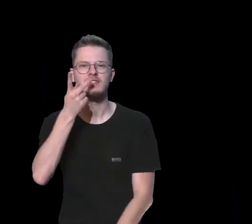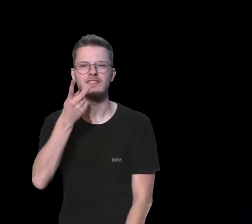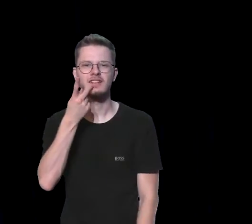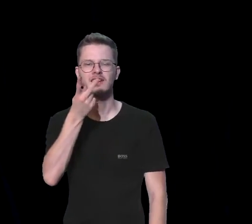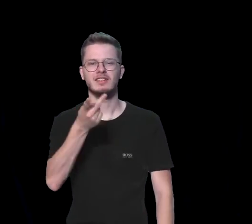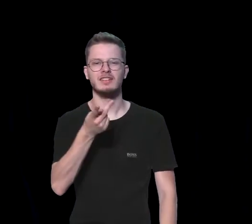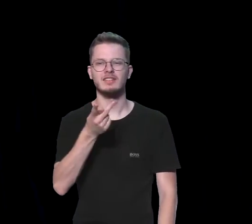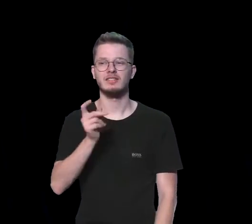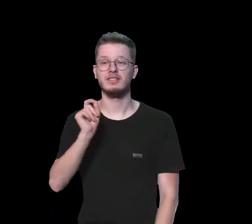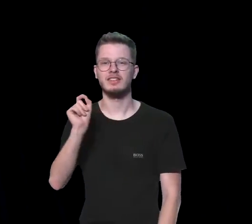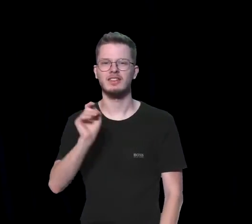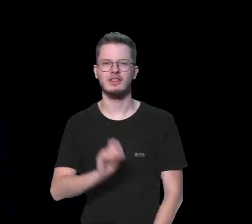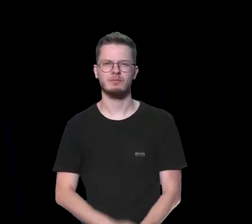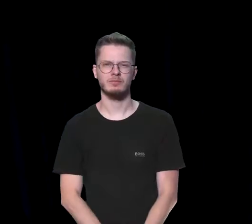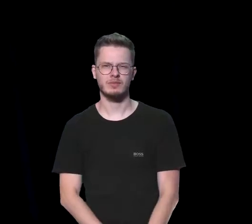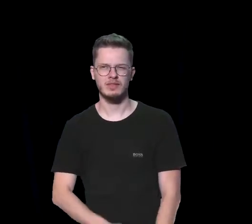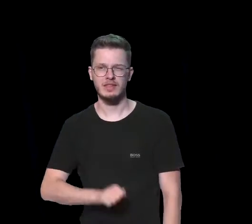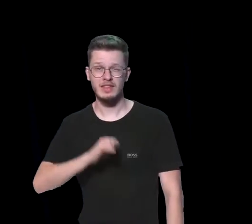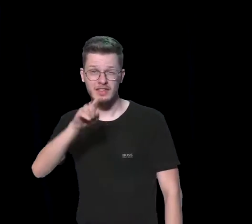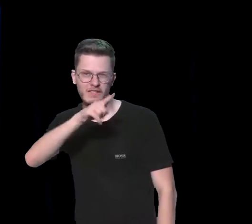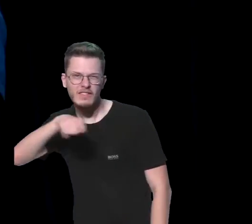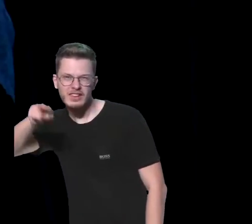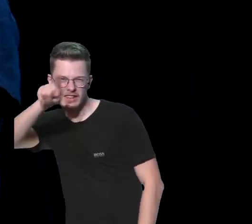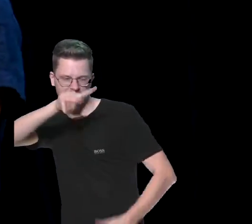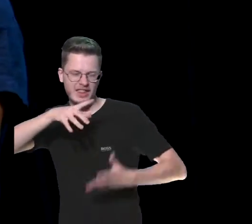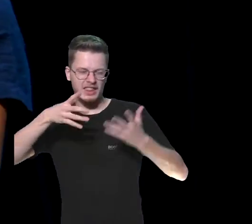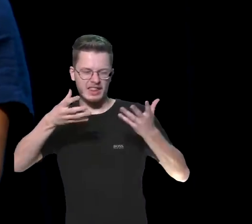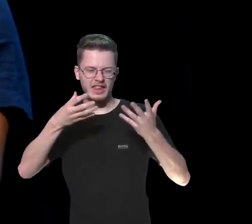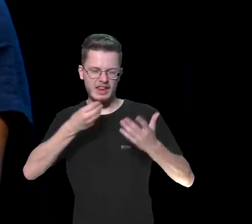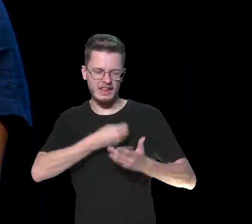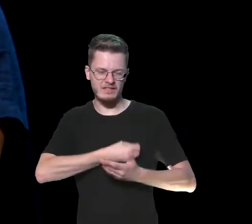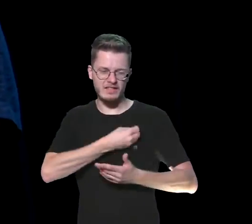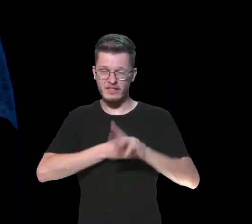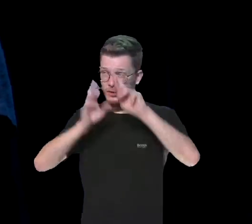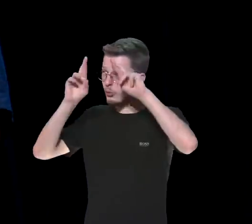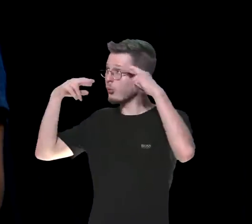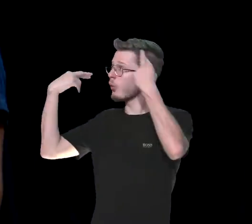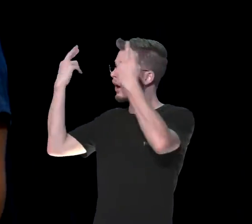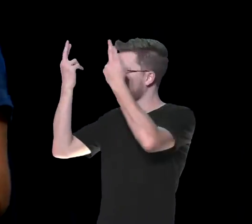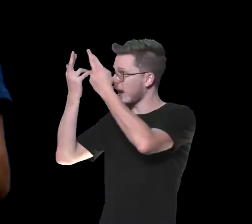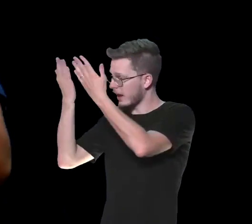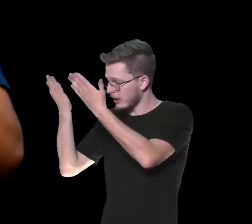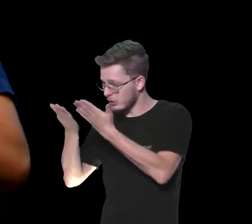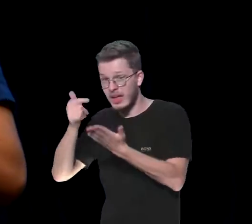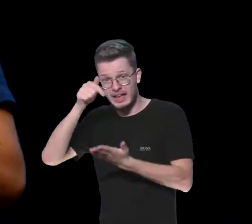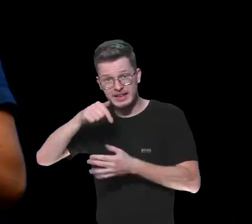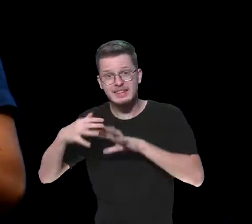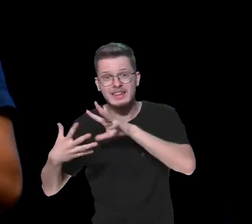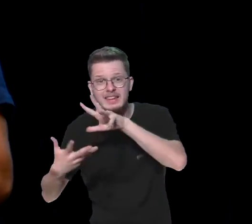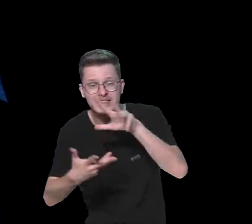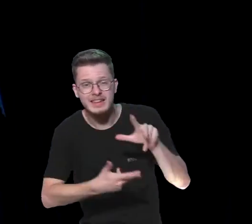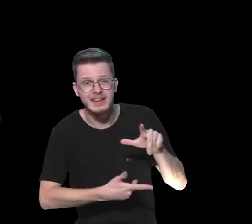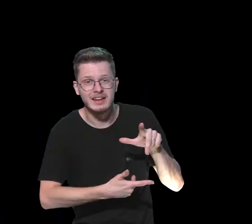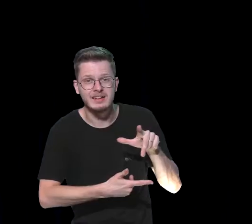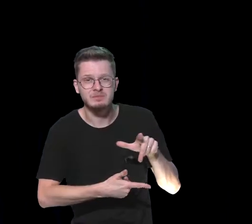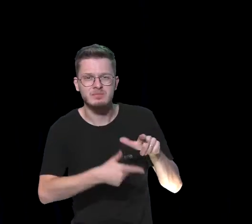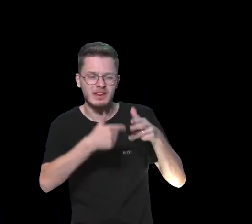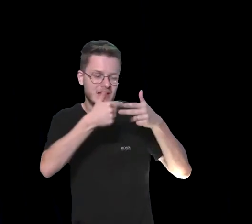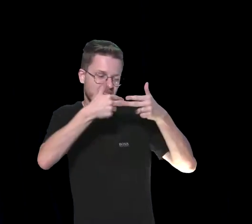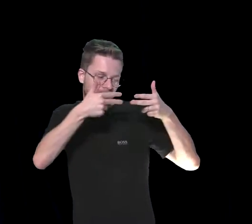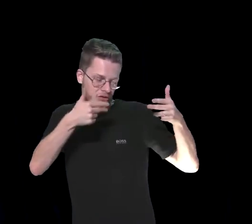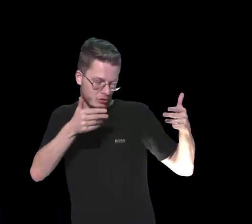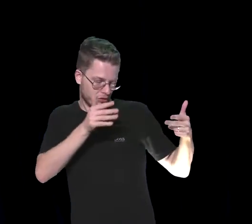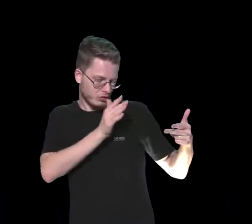vocês querem viver a dinâmica do reino nessa terra, aquilo que passa no